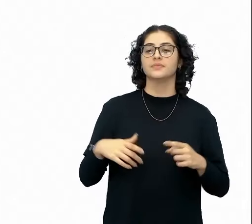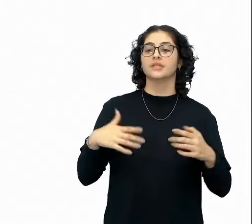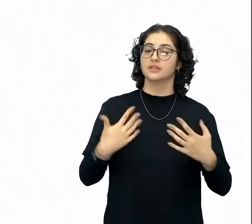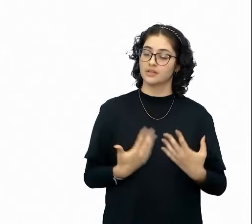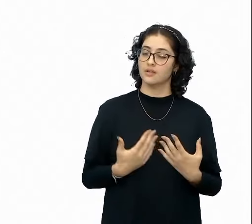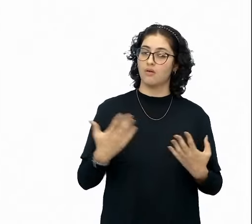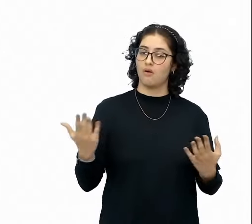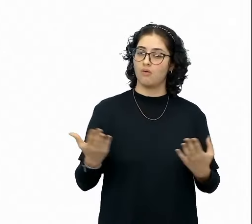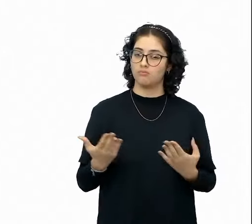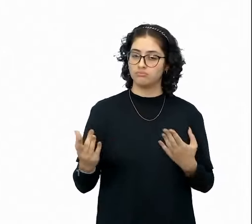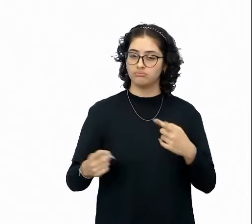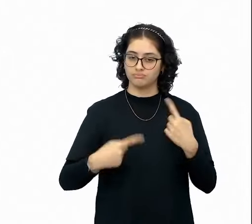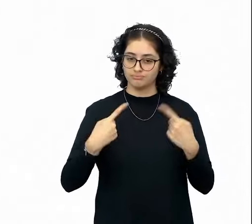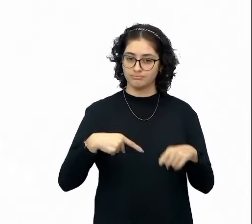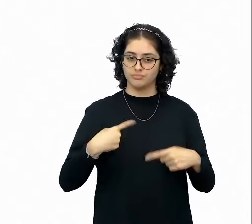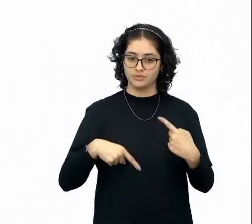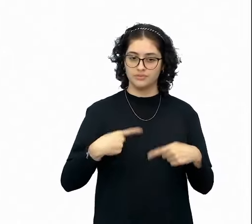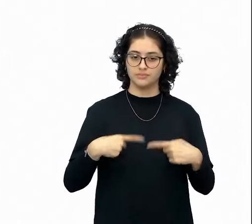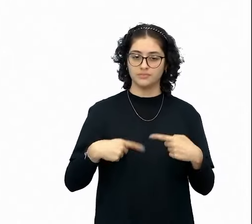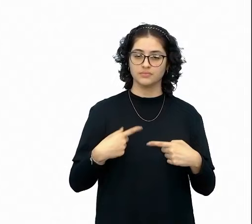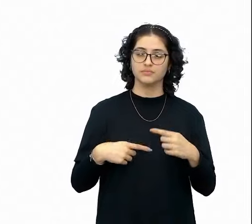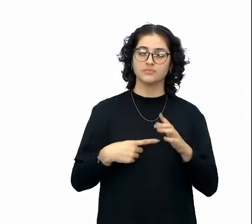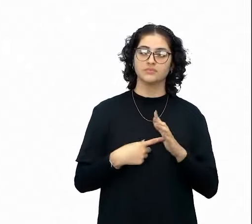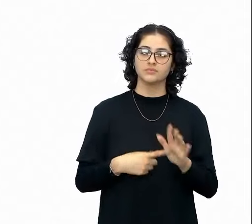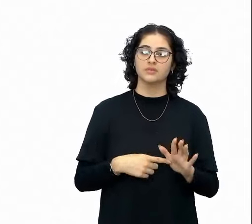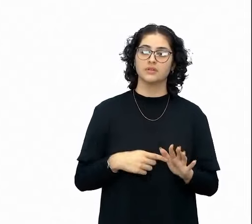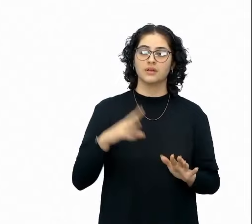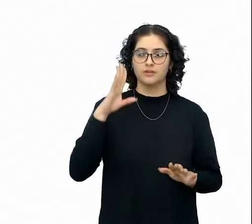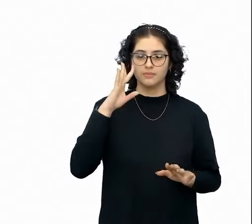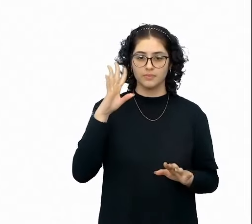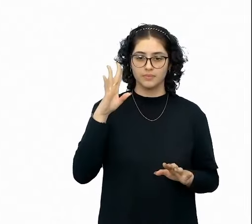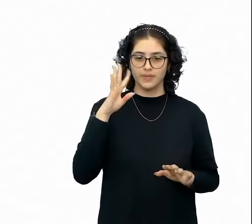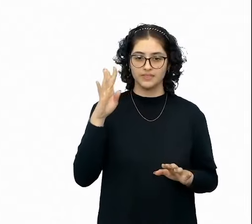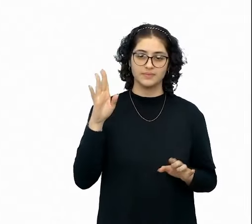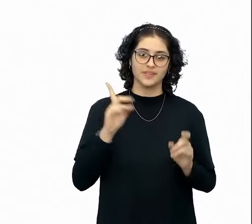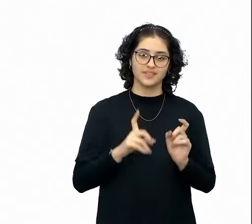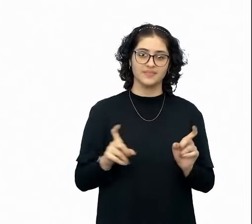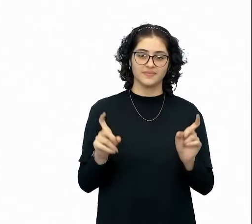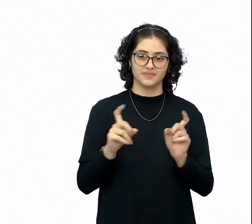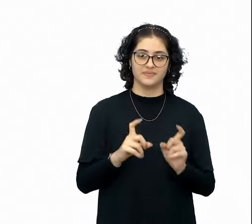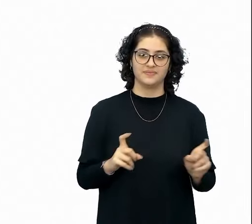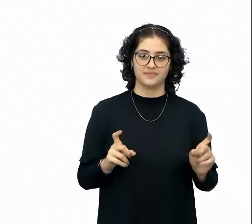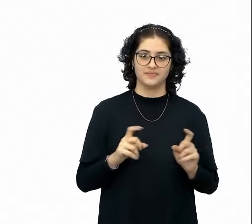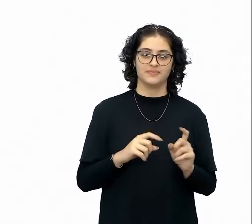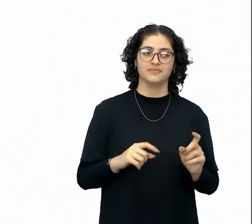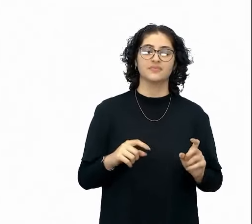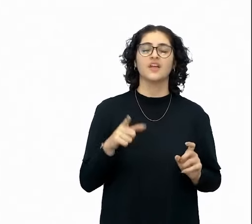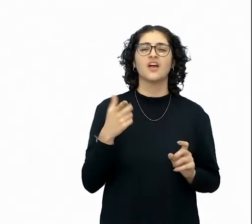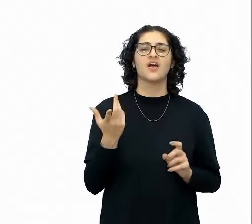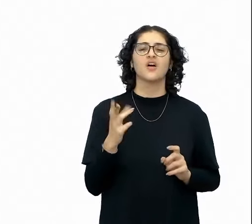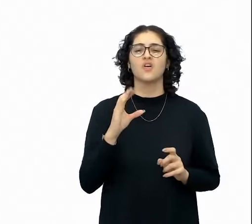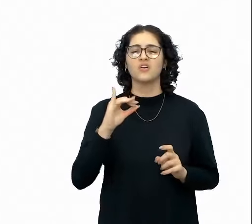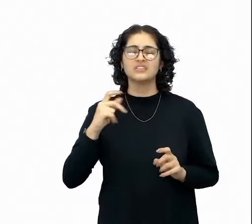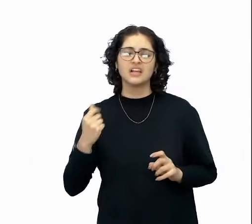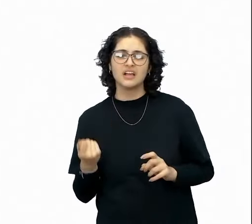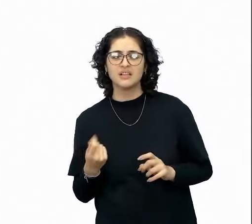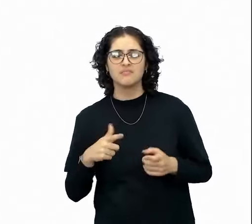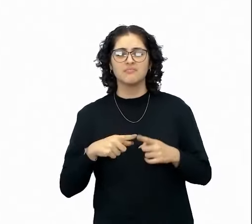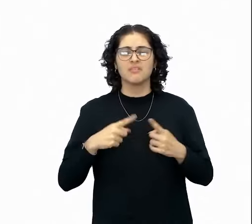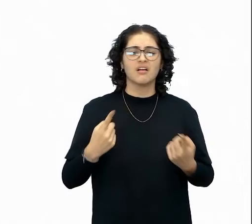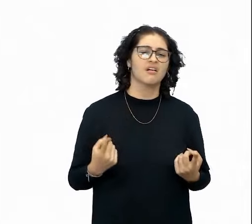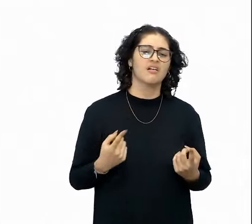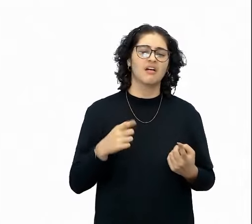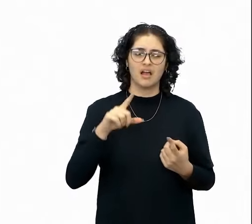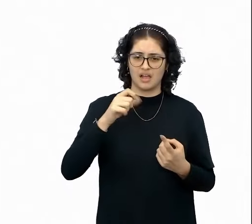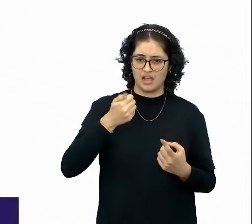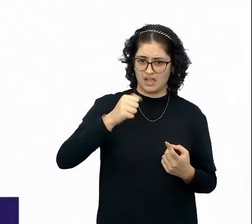essa discussão no pensamento computacional para dentro da SA1. Vocês vão falar mais, Rosana? A SA1,